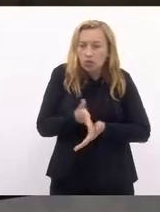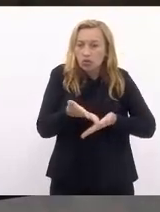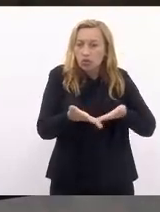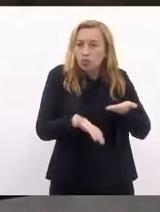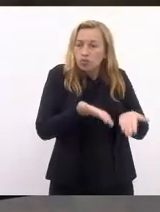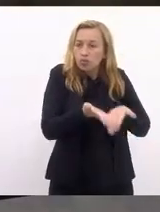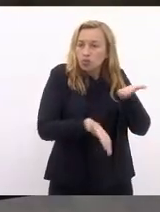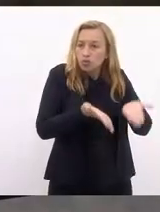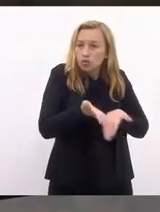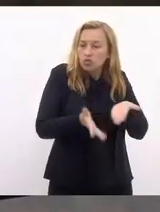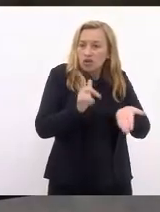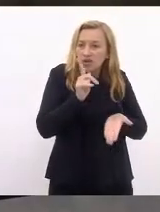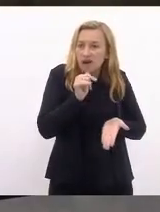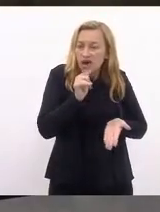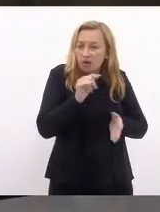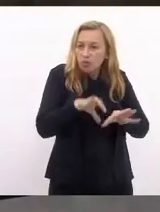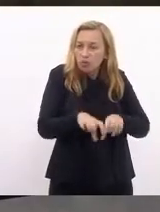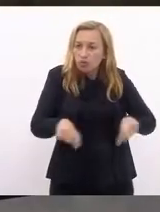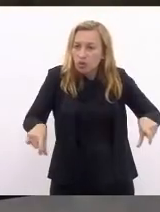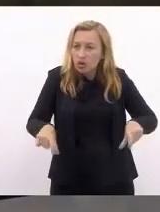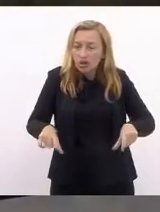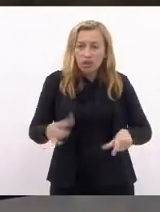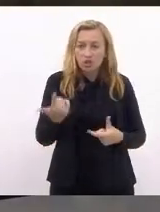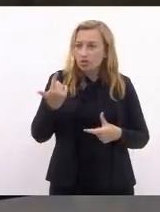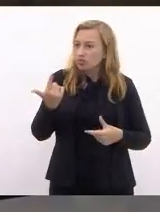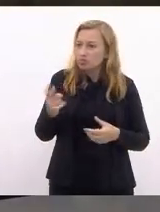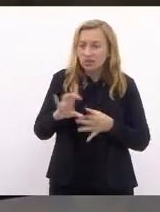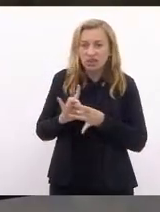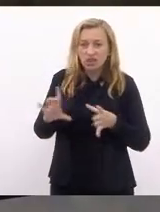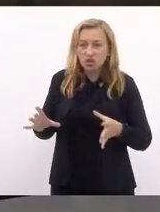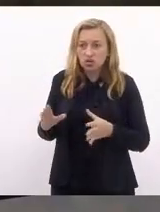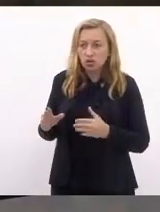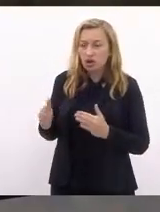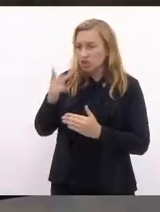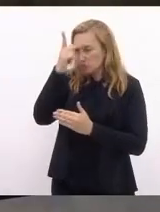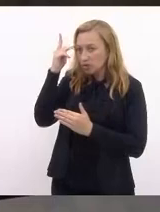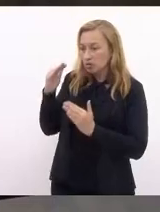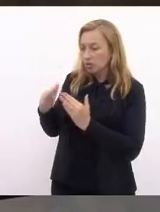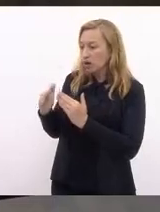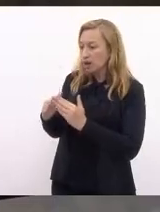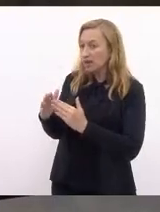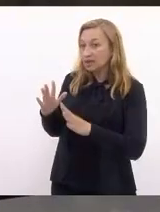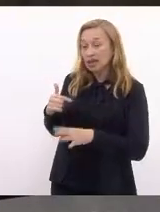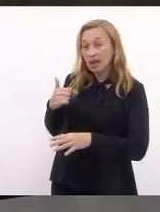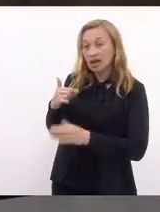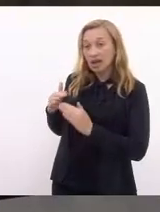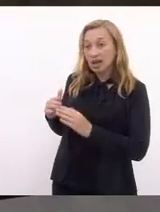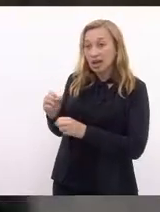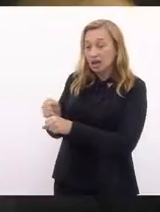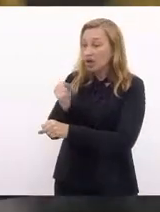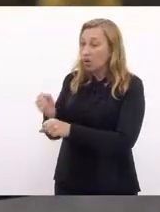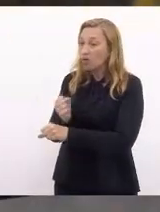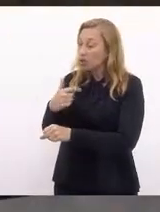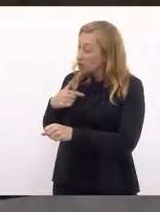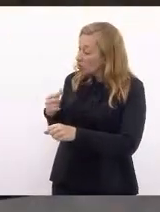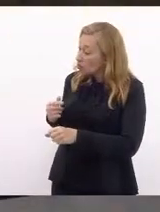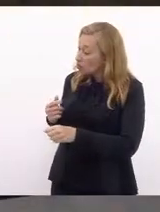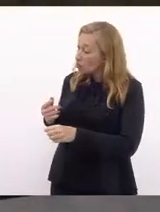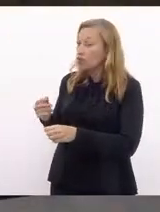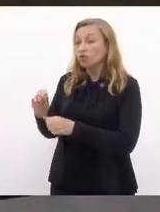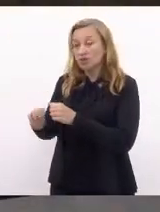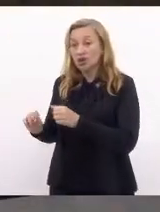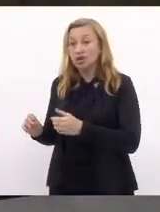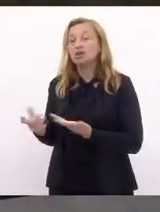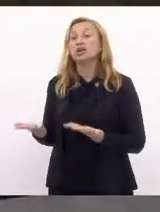tratamento de água e não deixou o parte de casa acho que eu tinha possuído por que diz que quer ir é só costurar era eu quem é faturar vou morar lá